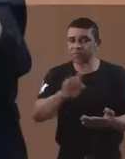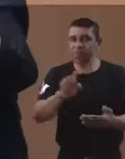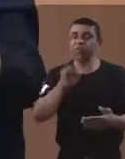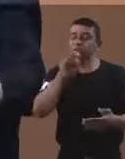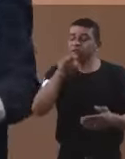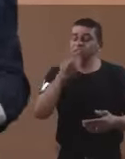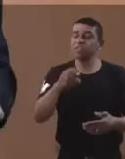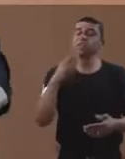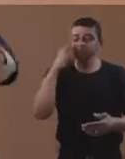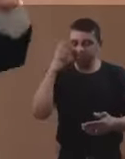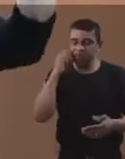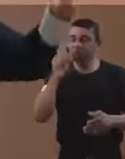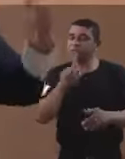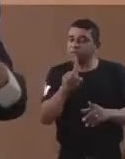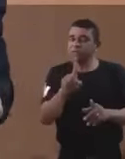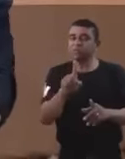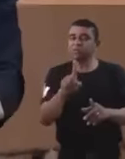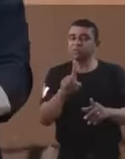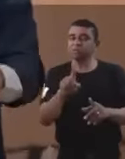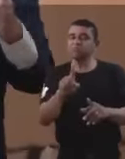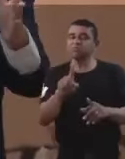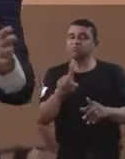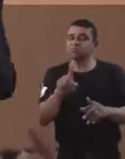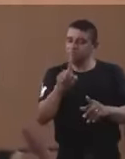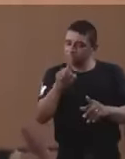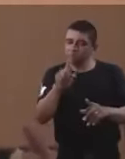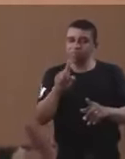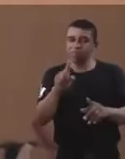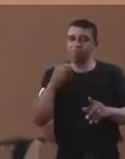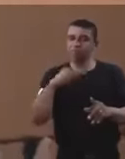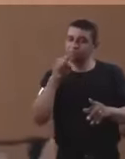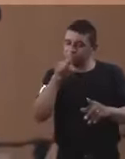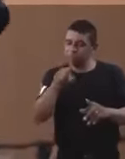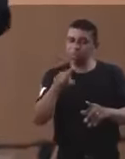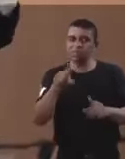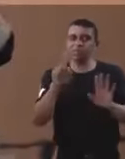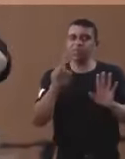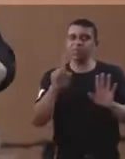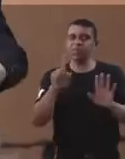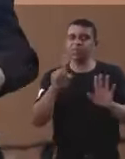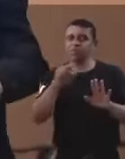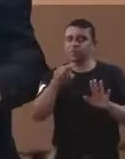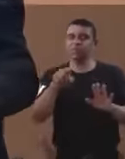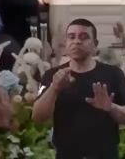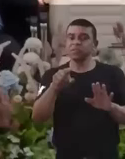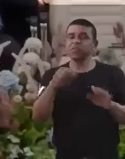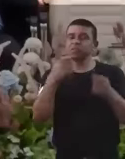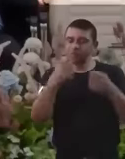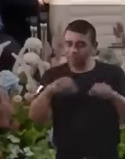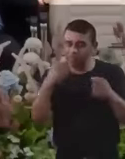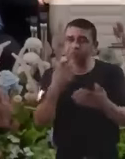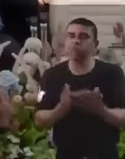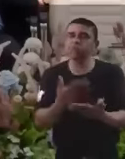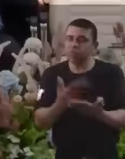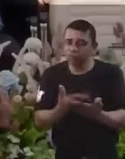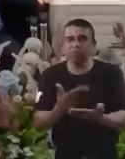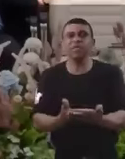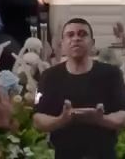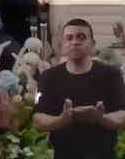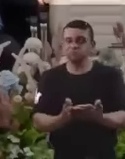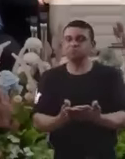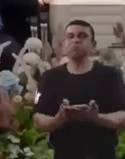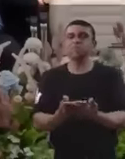pelo amor de Deus, abre essa mente. A letra que mata não é a letra da teologia. Não vem com essa onda